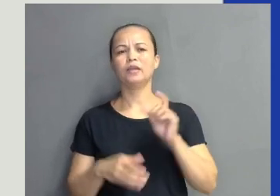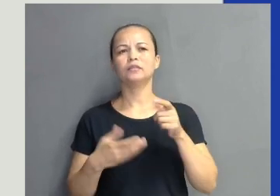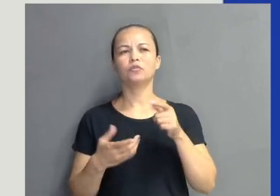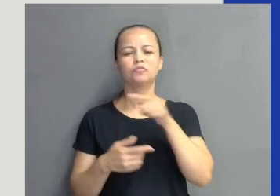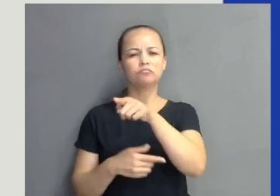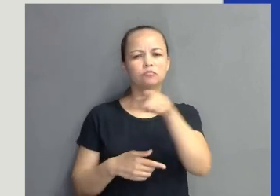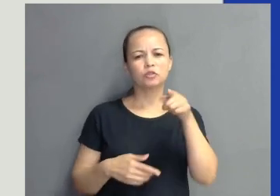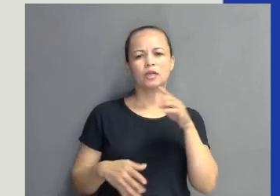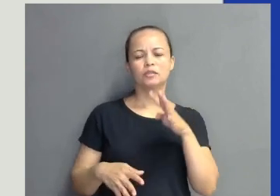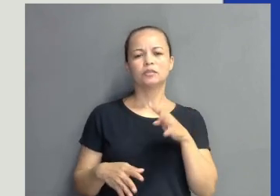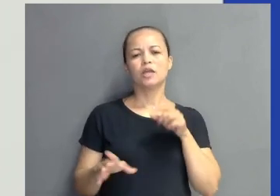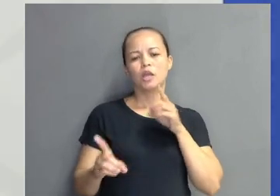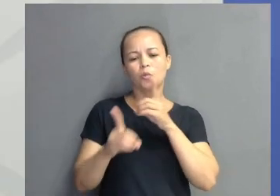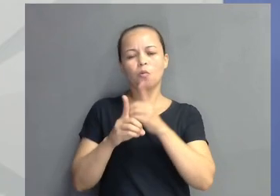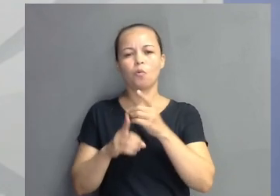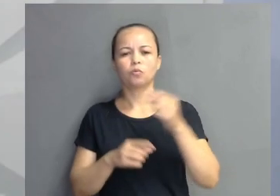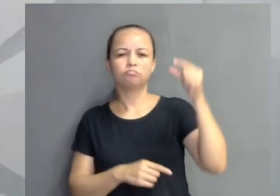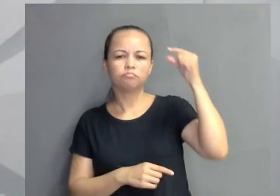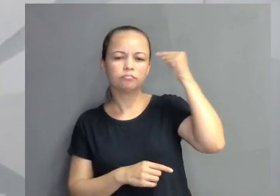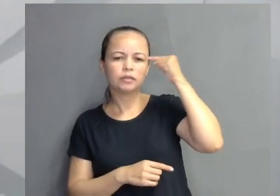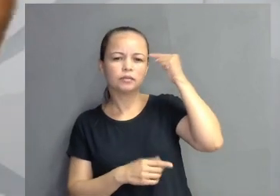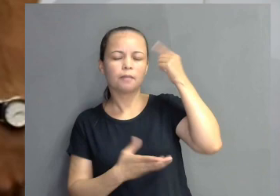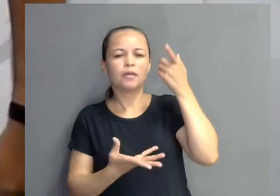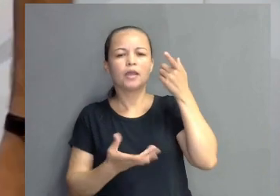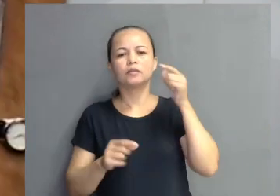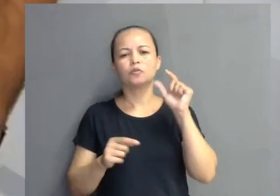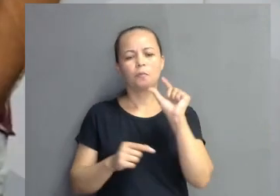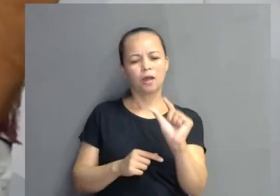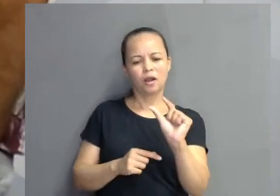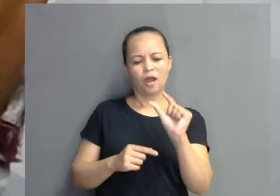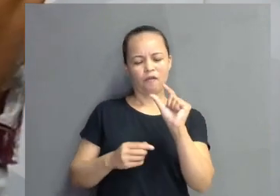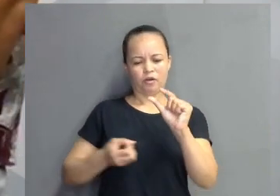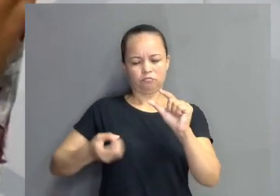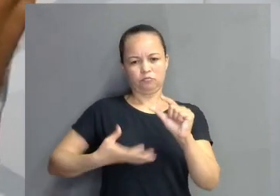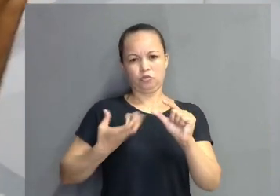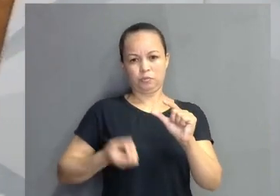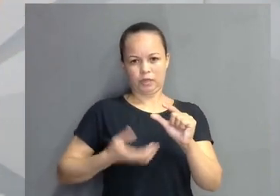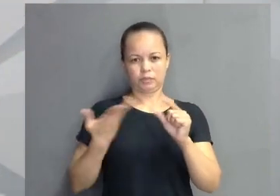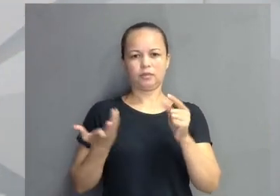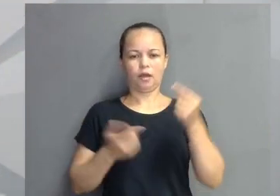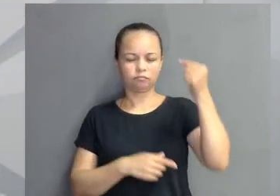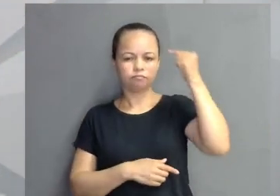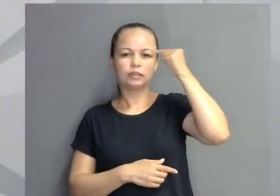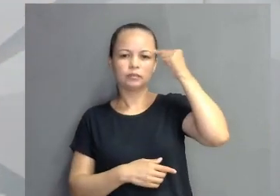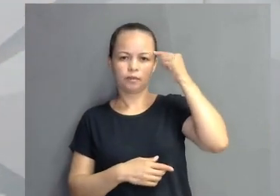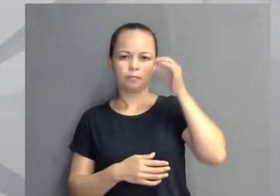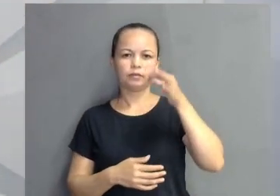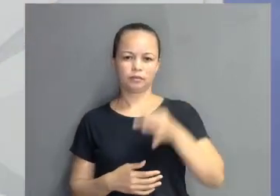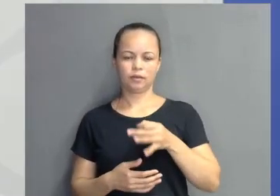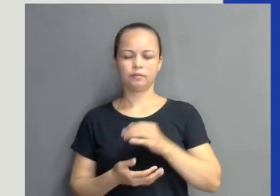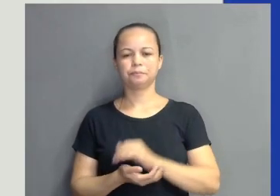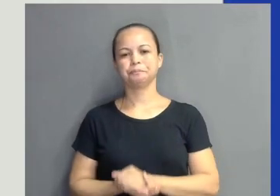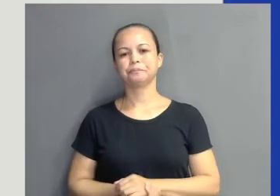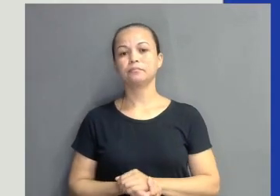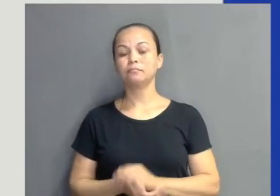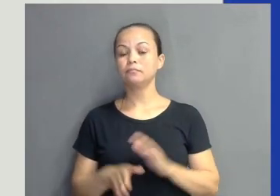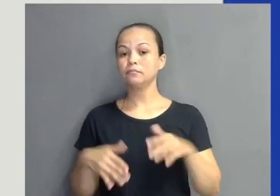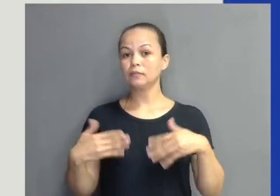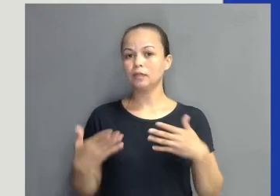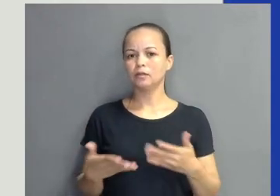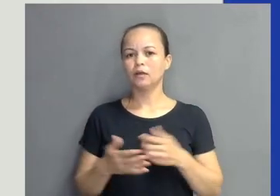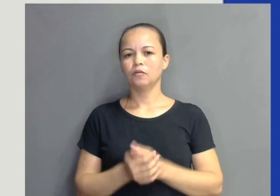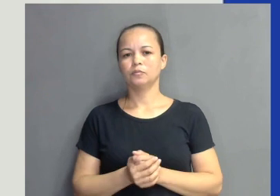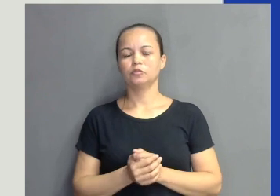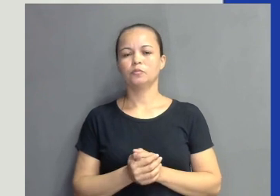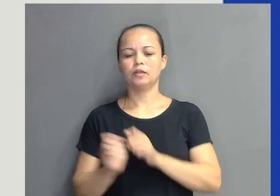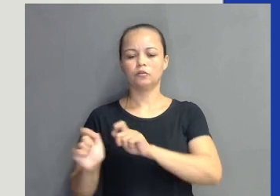expressar esses pensamentos, tá certo? Então, pessoal, vamos aqui, né, para a nossa telinha, para a gente revisar o que nós aprendemos hoje,